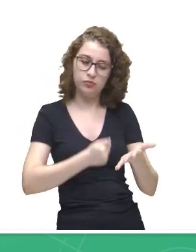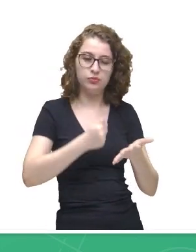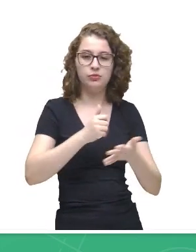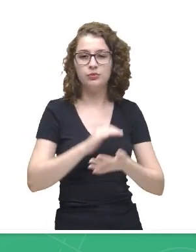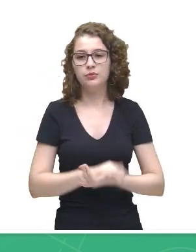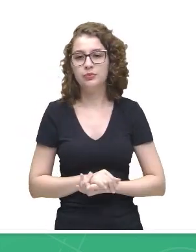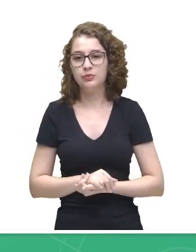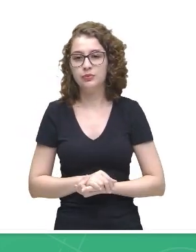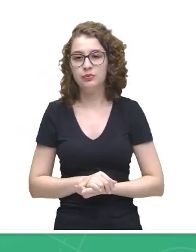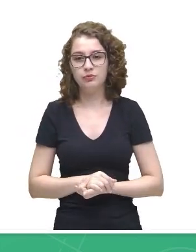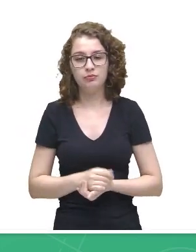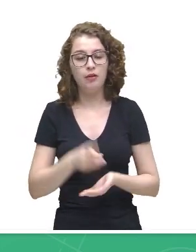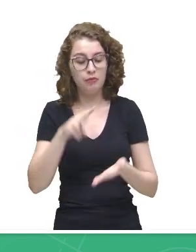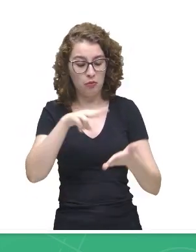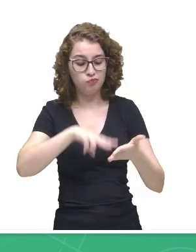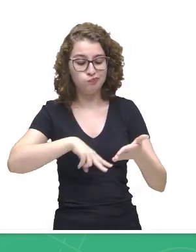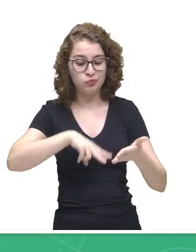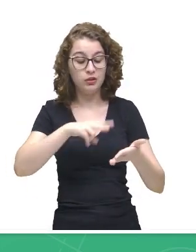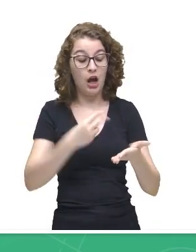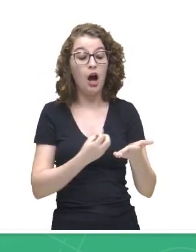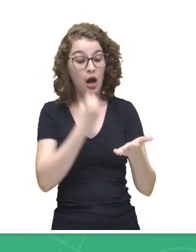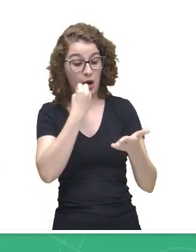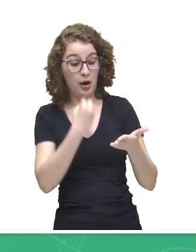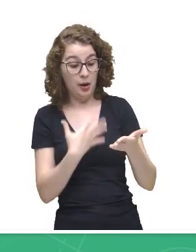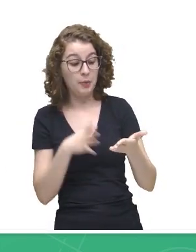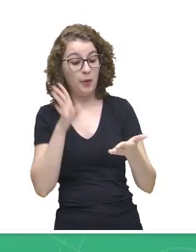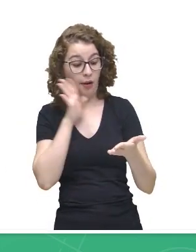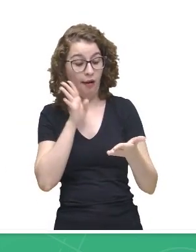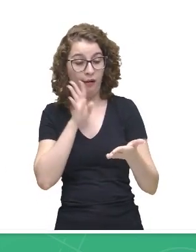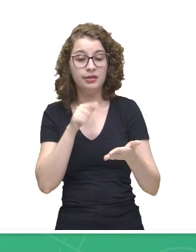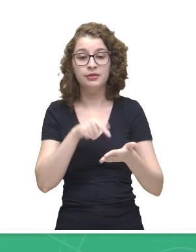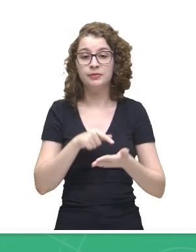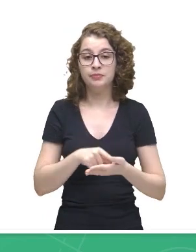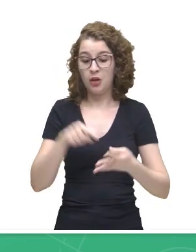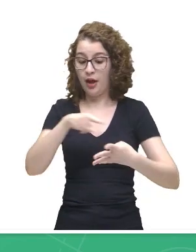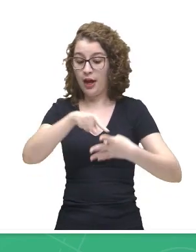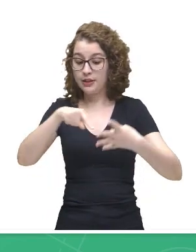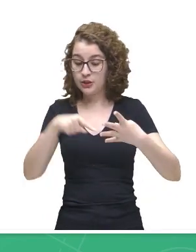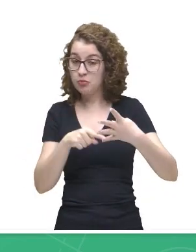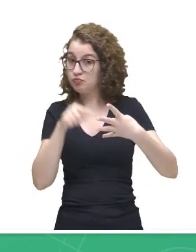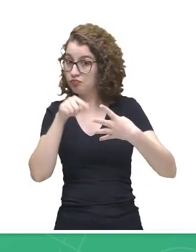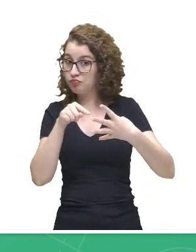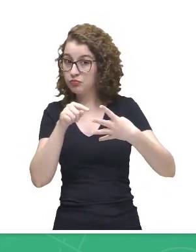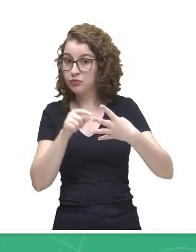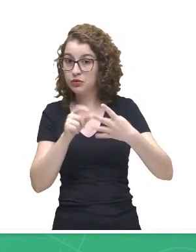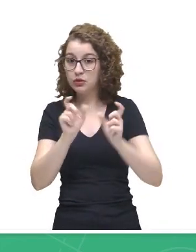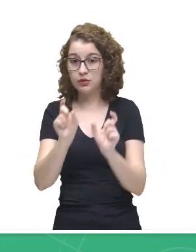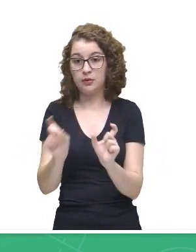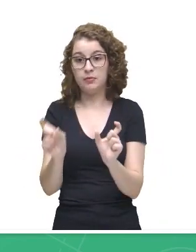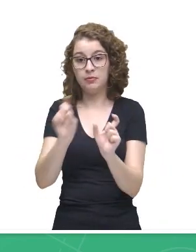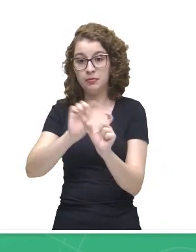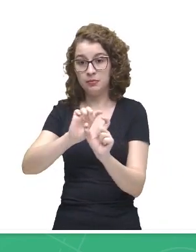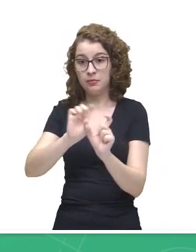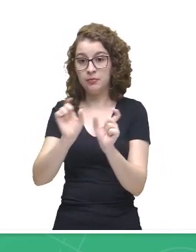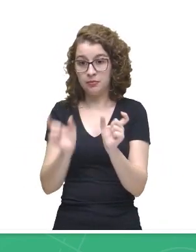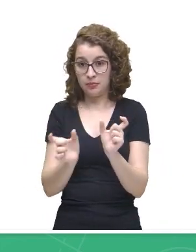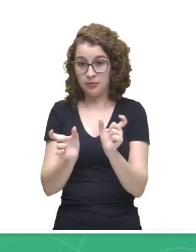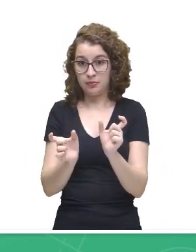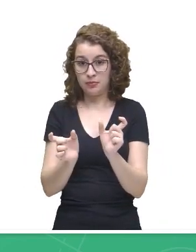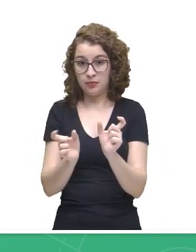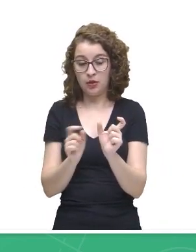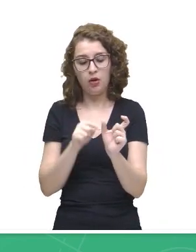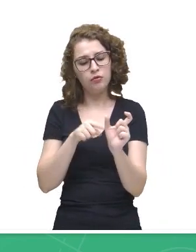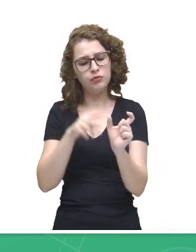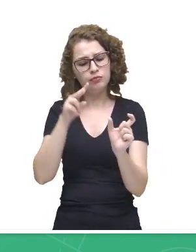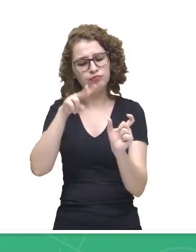qualquer forma, elas todas significam a mesma coisa, são sinônimos e sempre passam essa ideia de conclusão. Eu vou